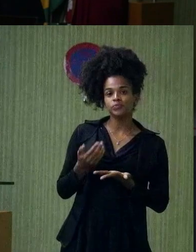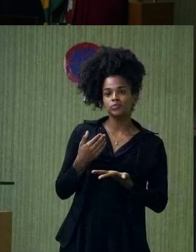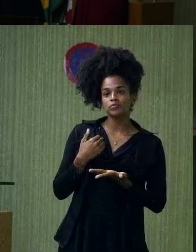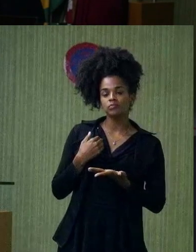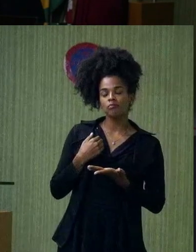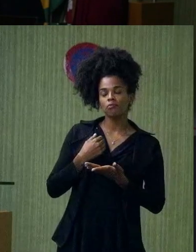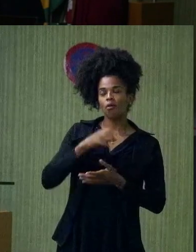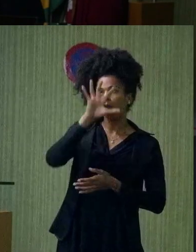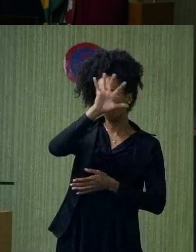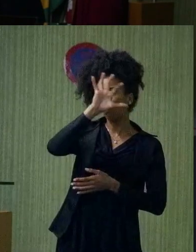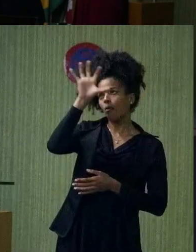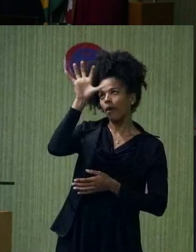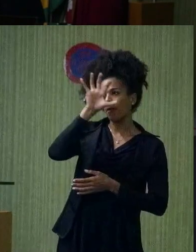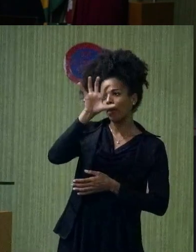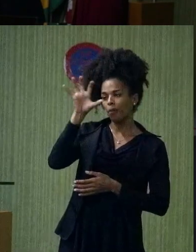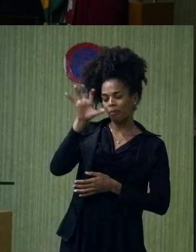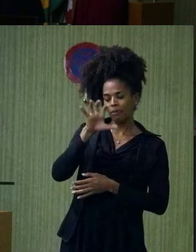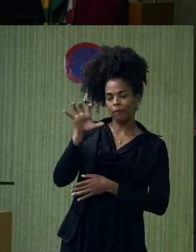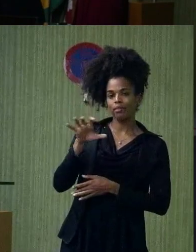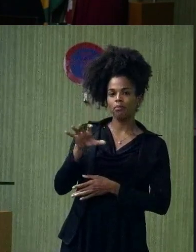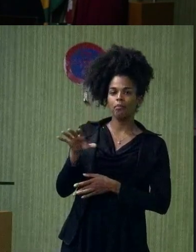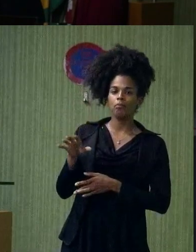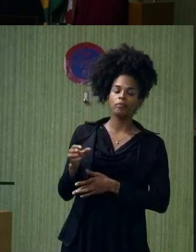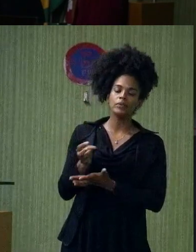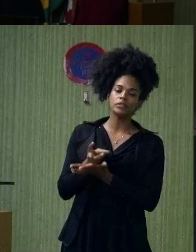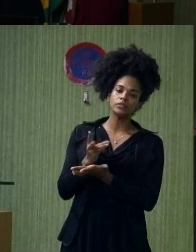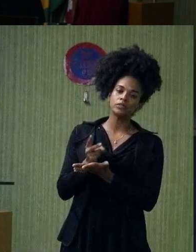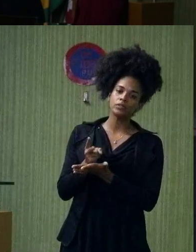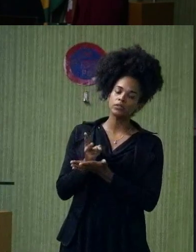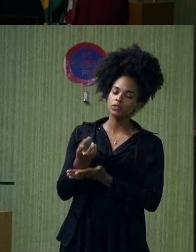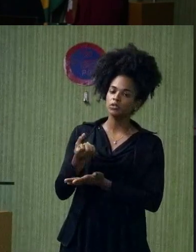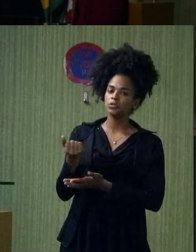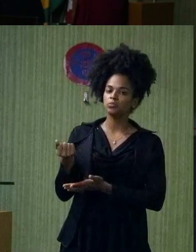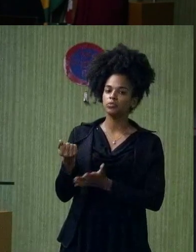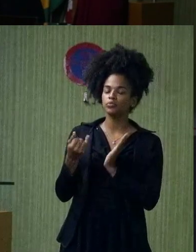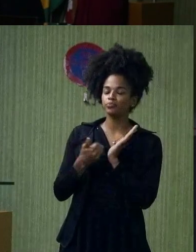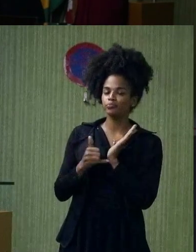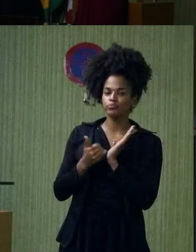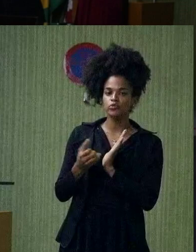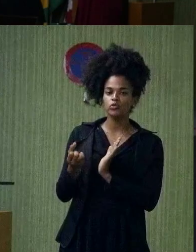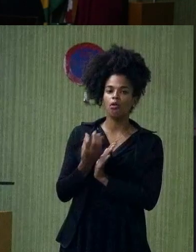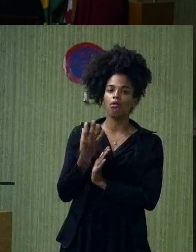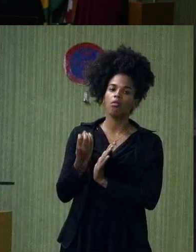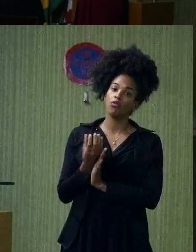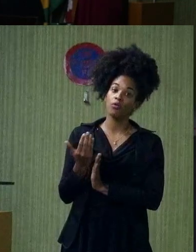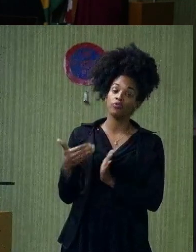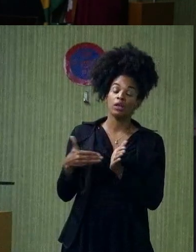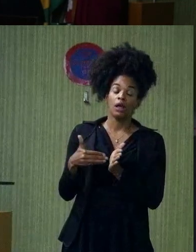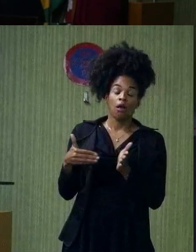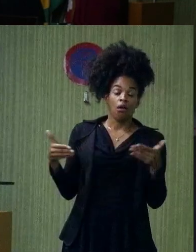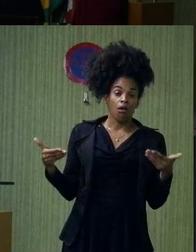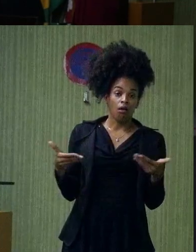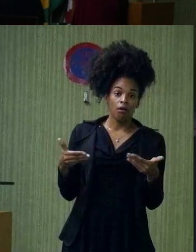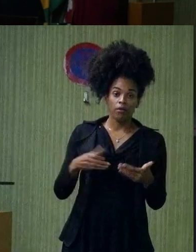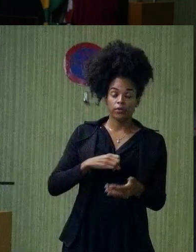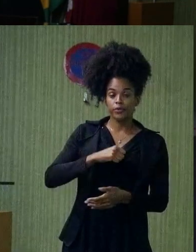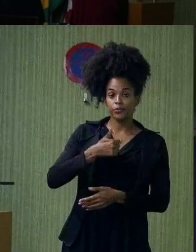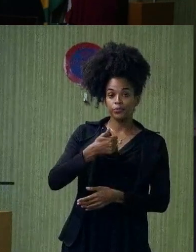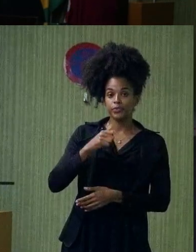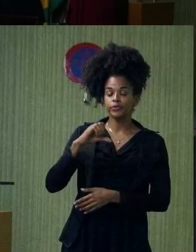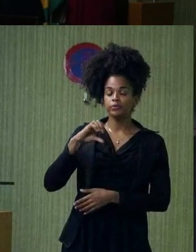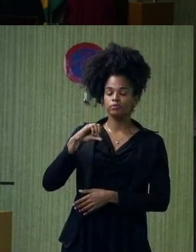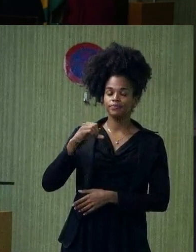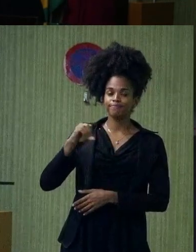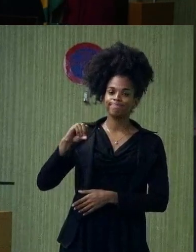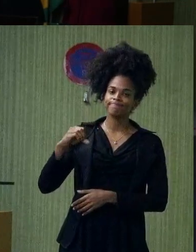Eh com atualização e até que chegamos ao número agora 1999 escolas foram afetadas